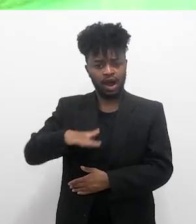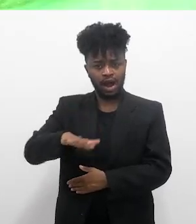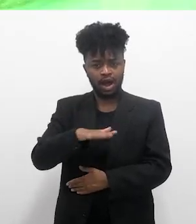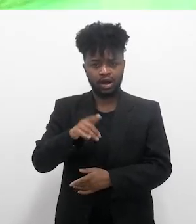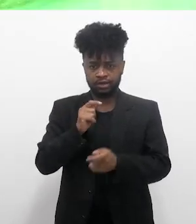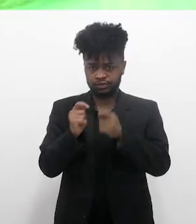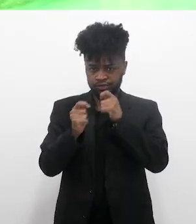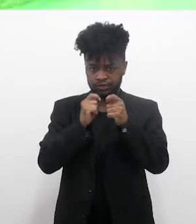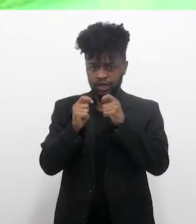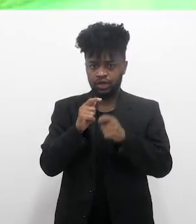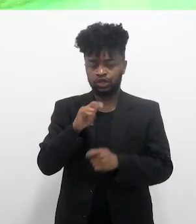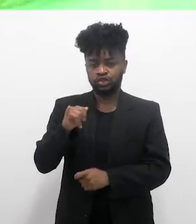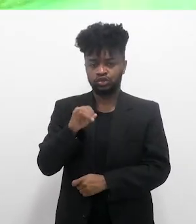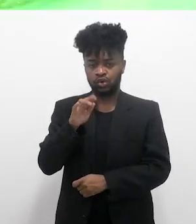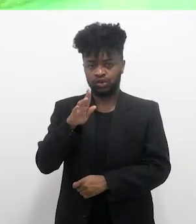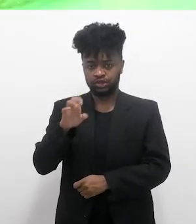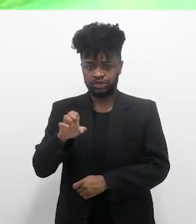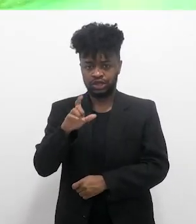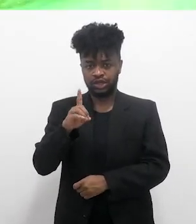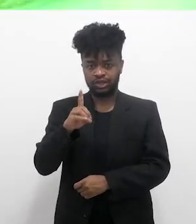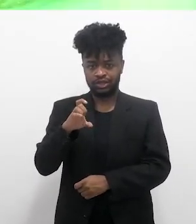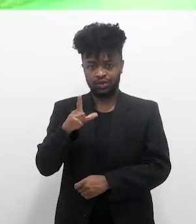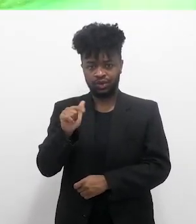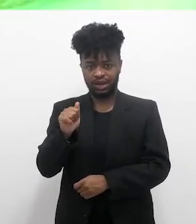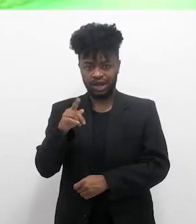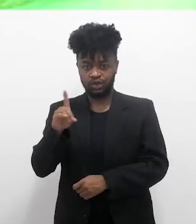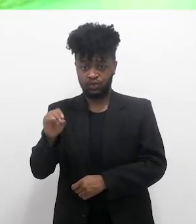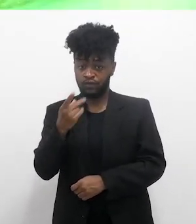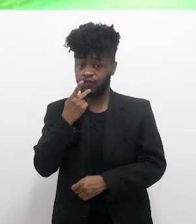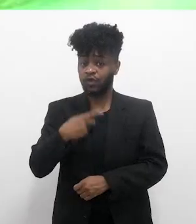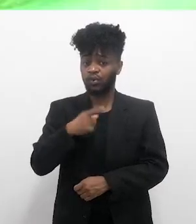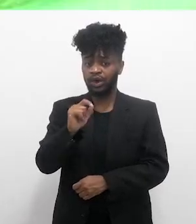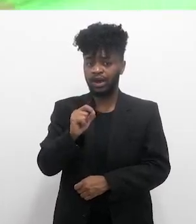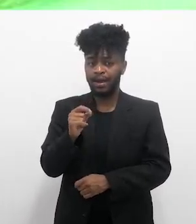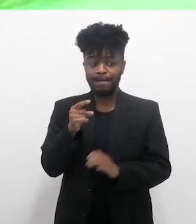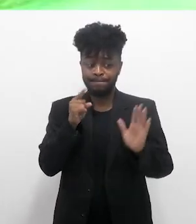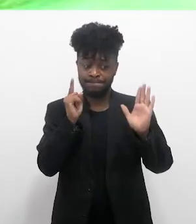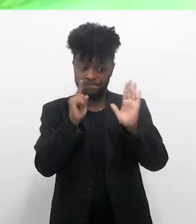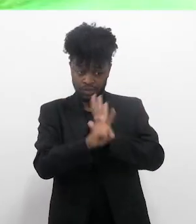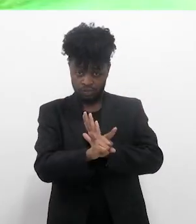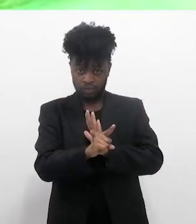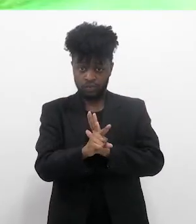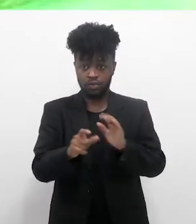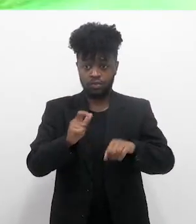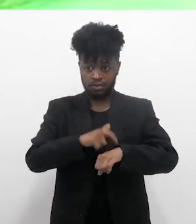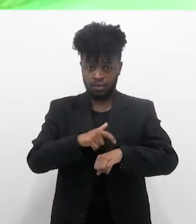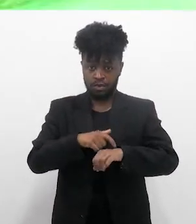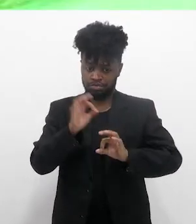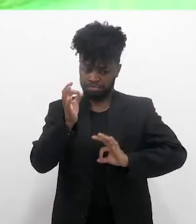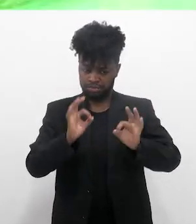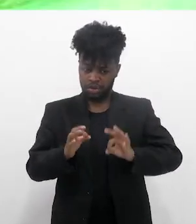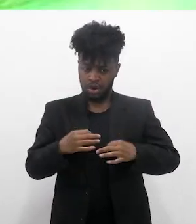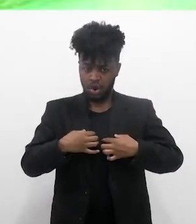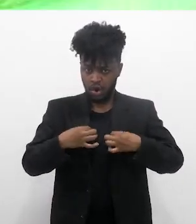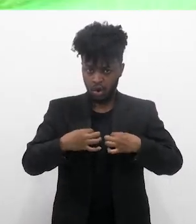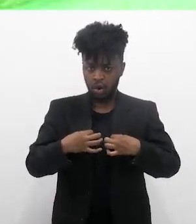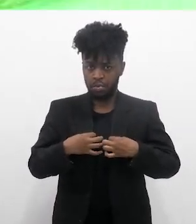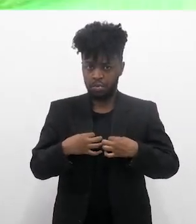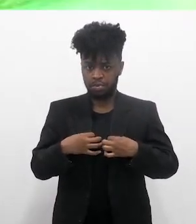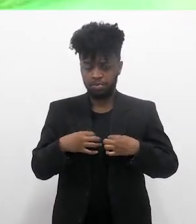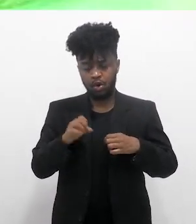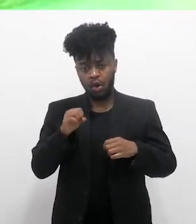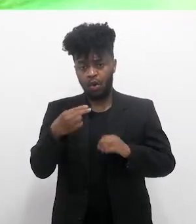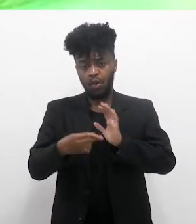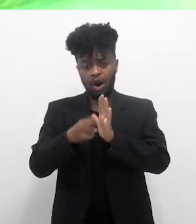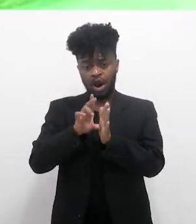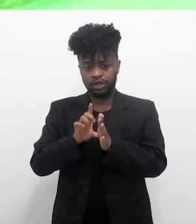Delgado, o Delgado falou assim para mim, pergunta ao Zico, quando ele estava lá no vestiário, ou ali no campo de jogo, antes da